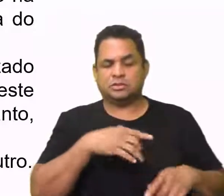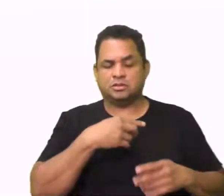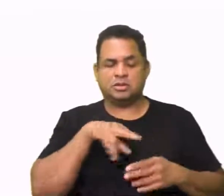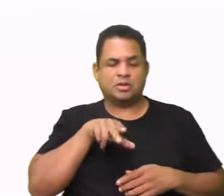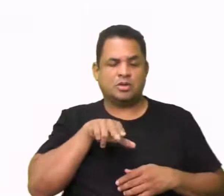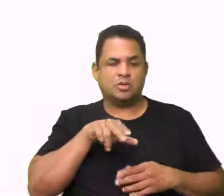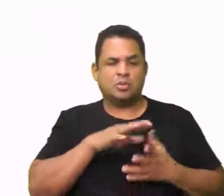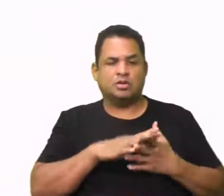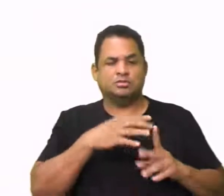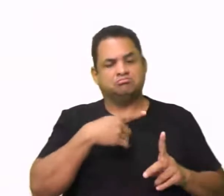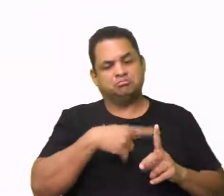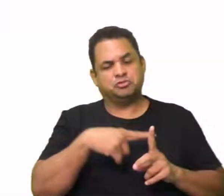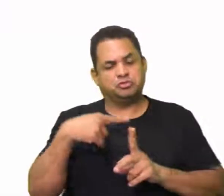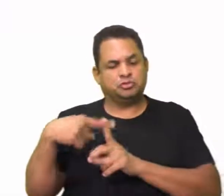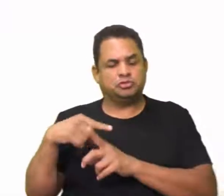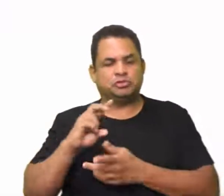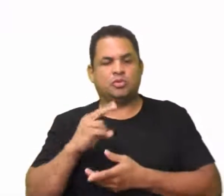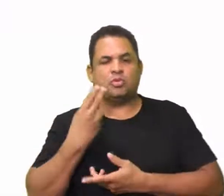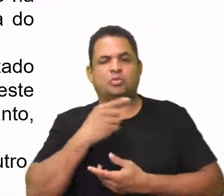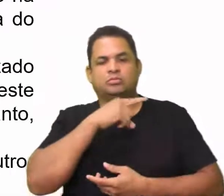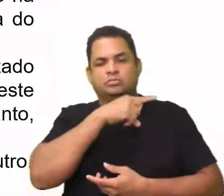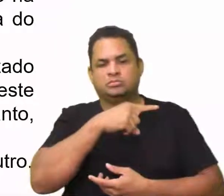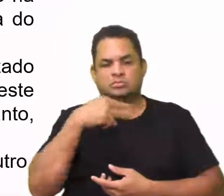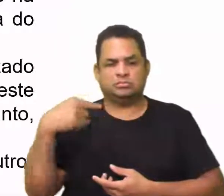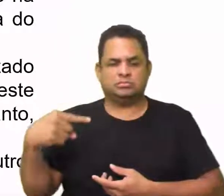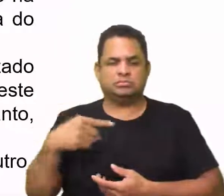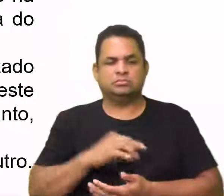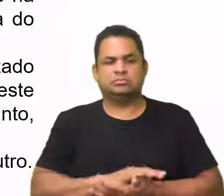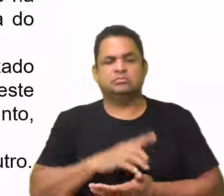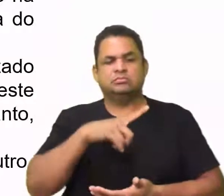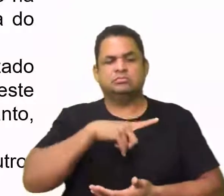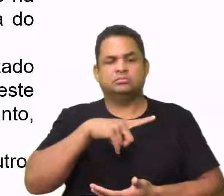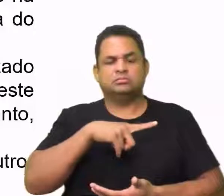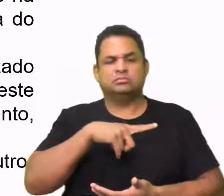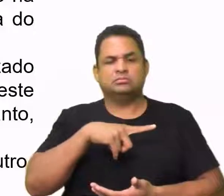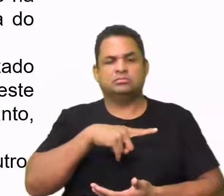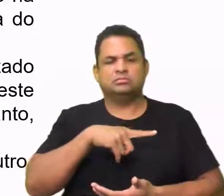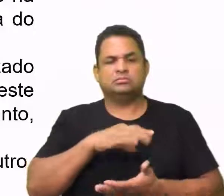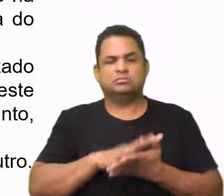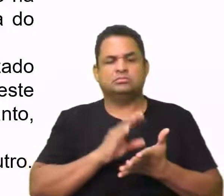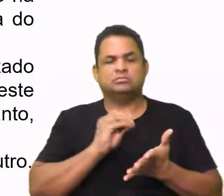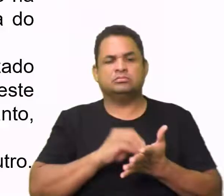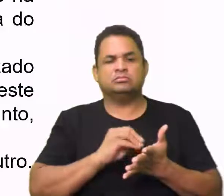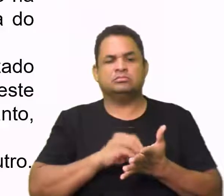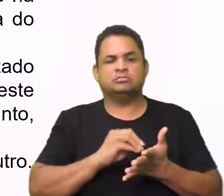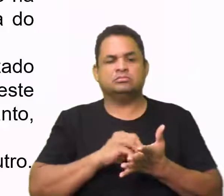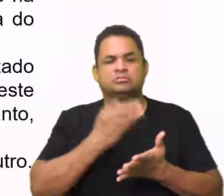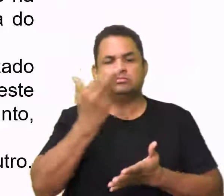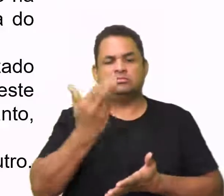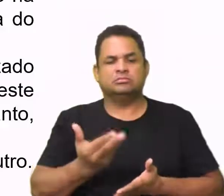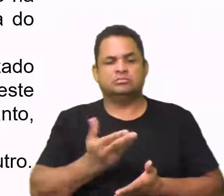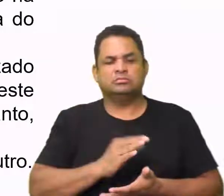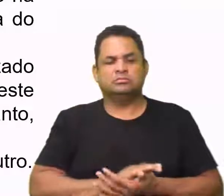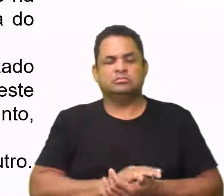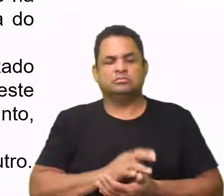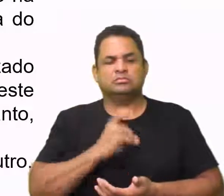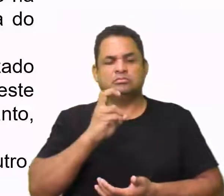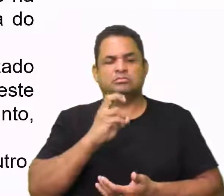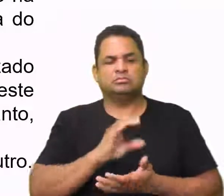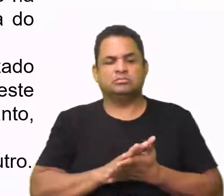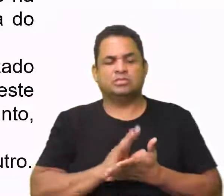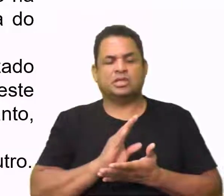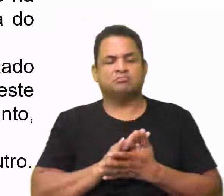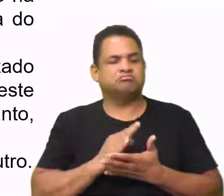em neutro já não é cargas iguais. Então, já com certeza aí nós temos, né? Que faltou só, com certeza, a 5 é